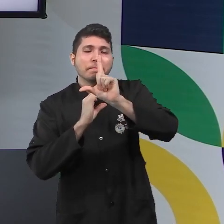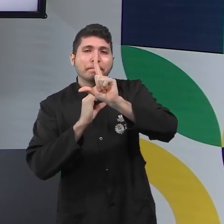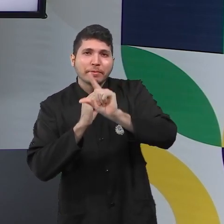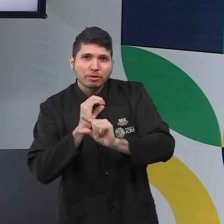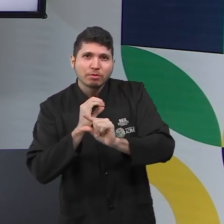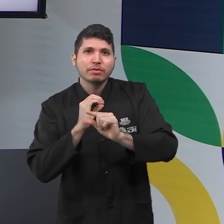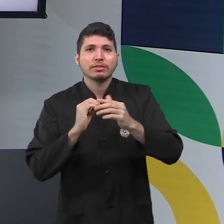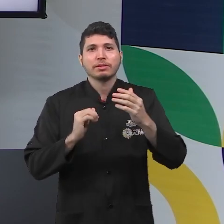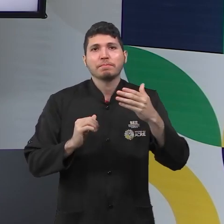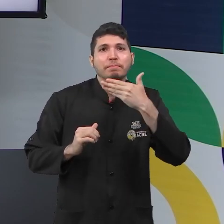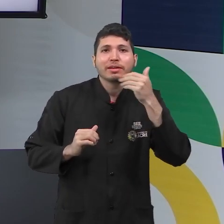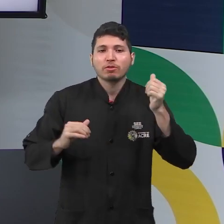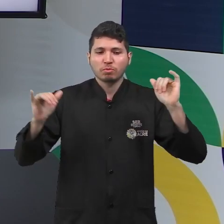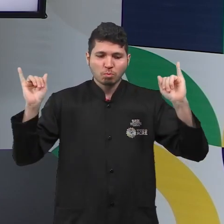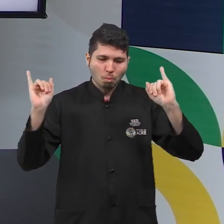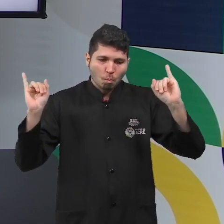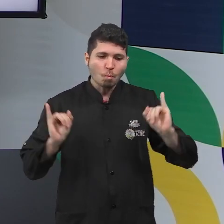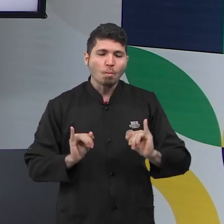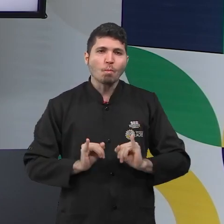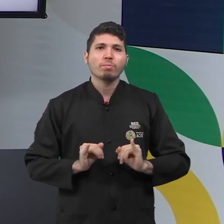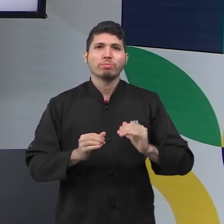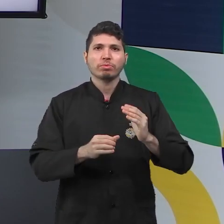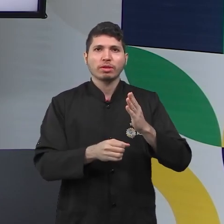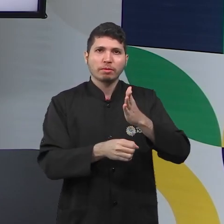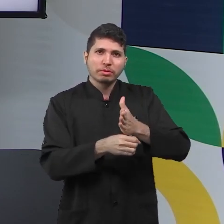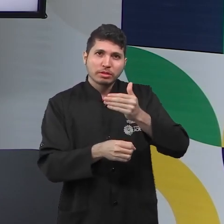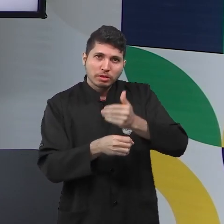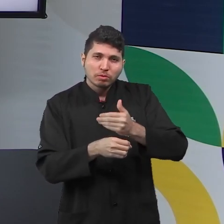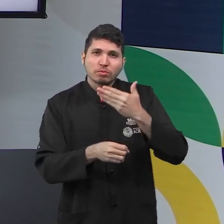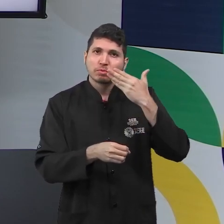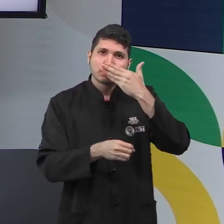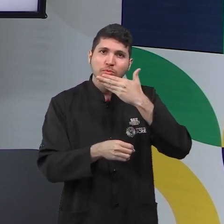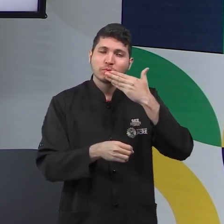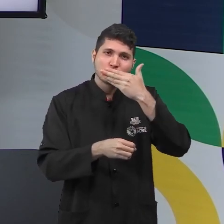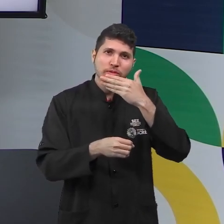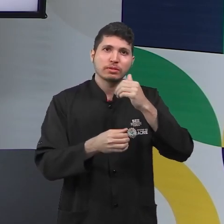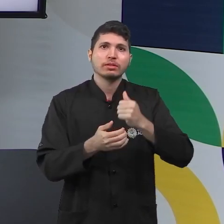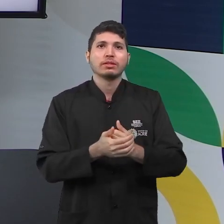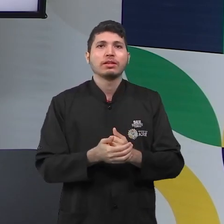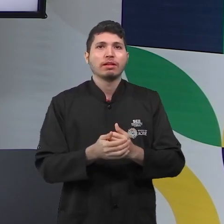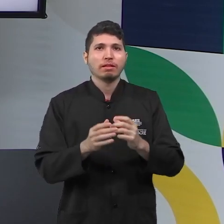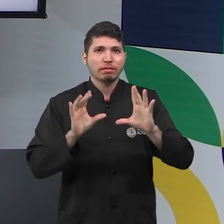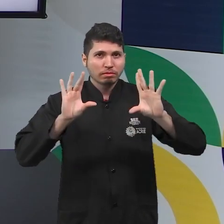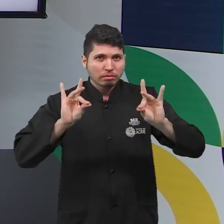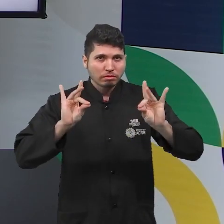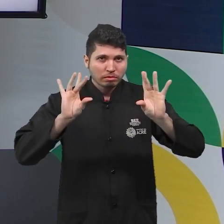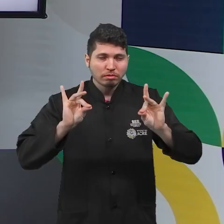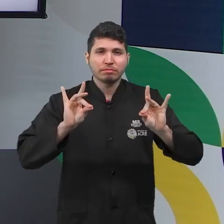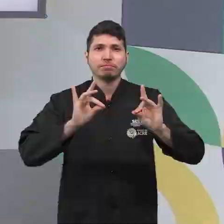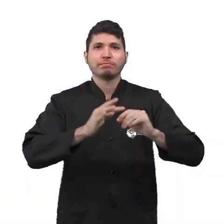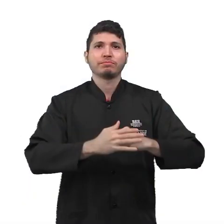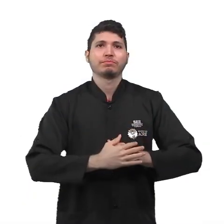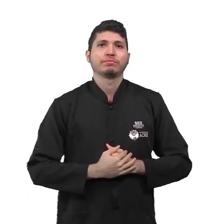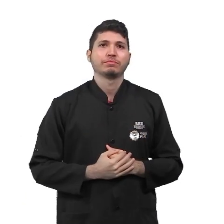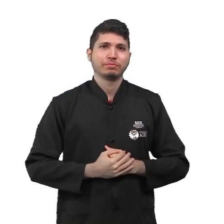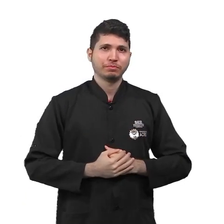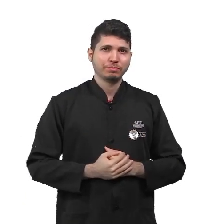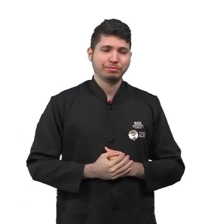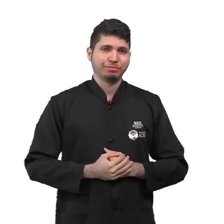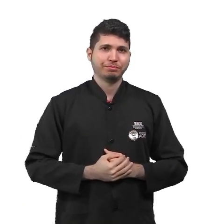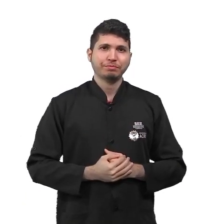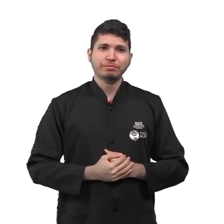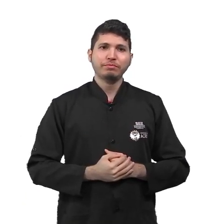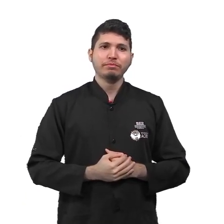para a dieta. Então, a gente tem ali a batata doce, a tapioca, entre outros carboidratos. E as